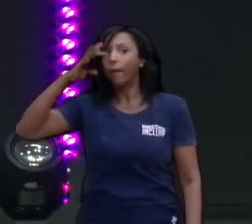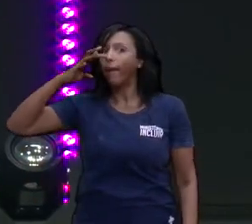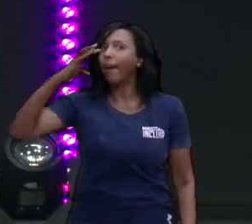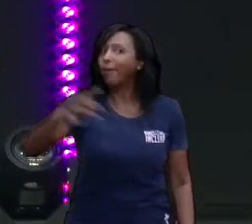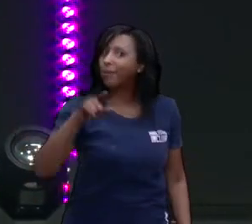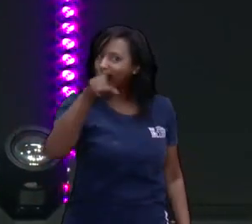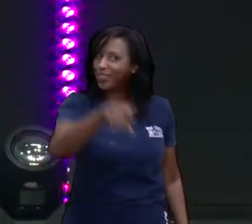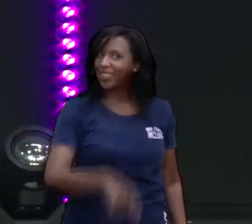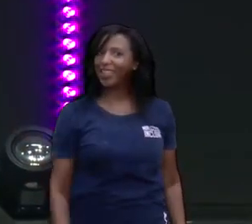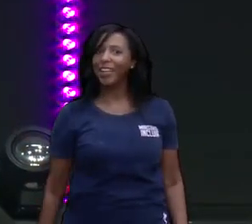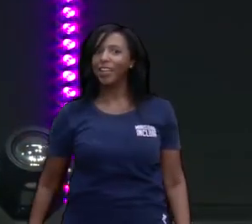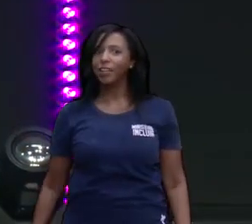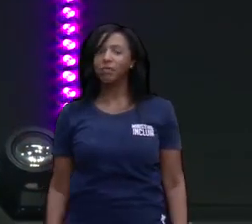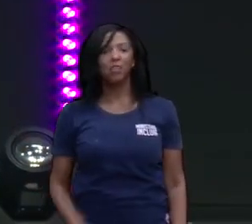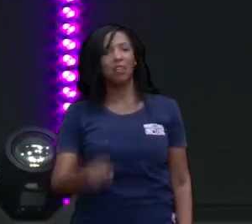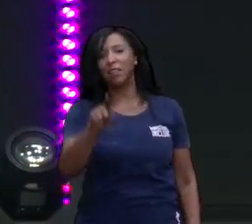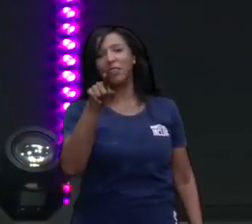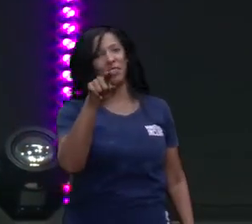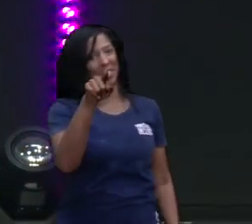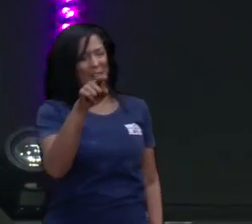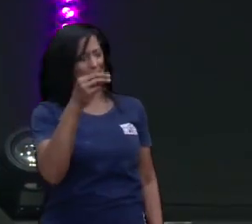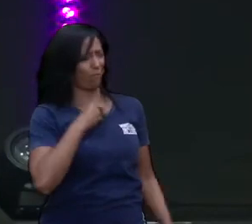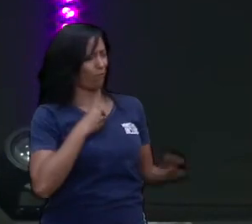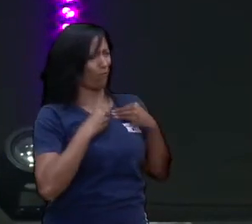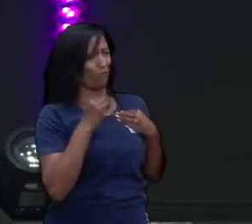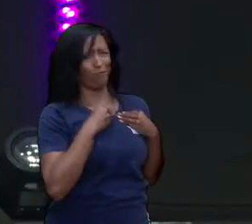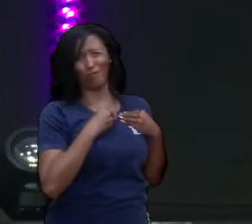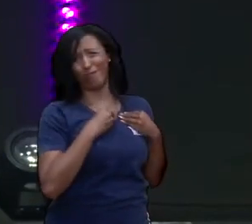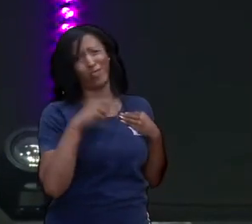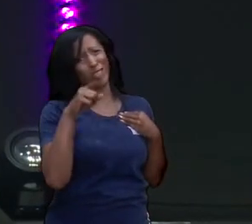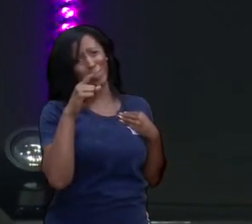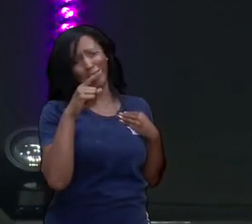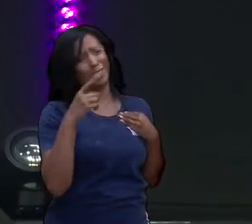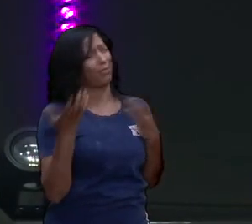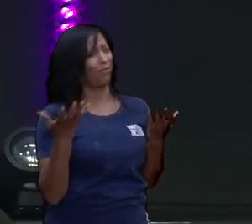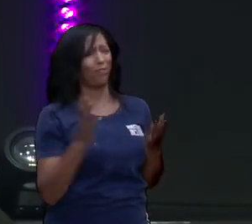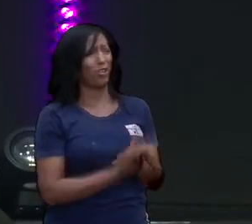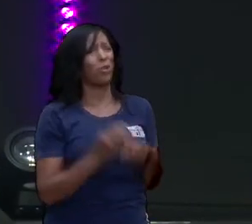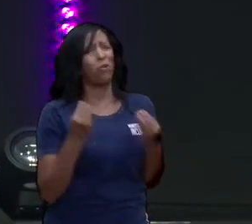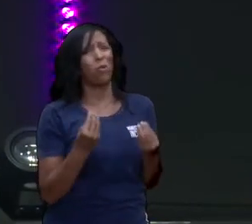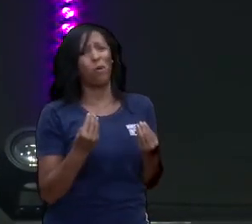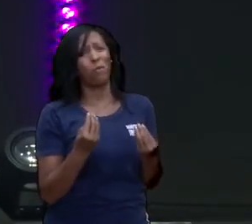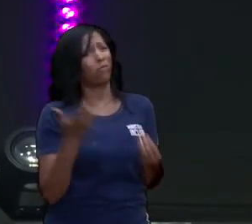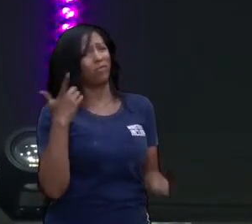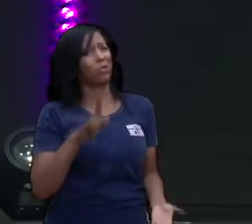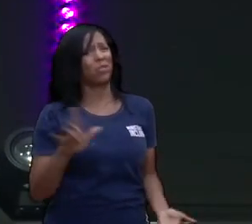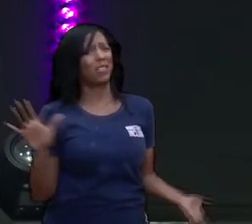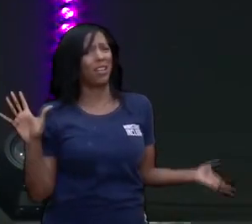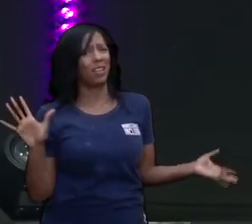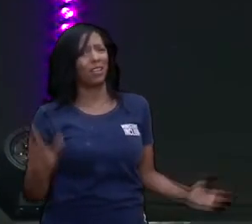não tem jeito não e depois de sair você vai querer bancar o crente agora